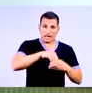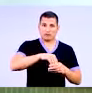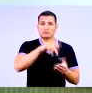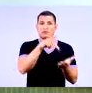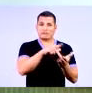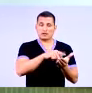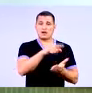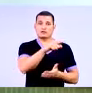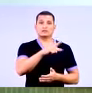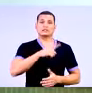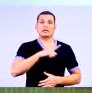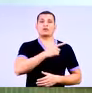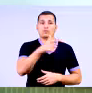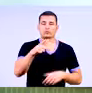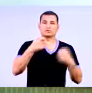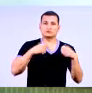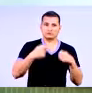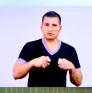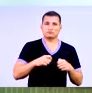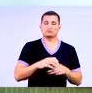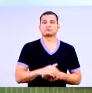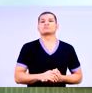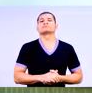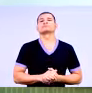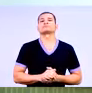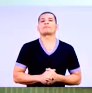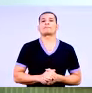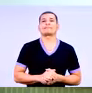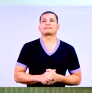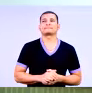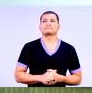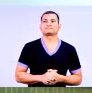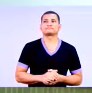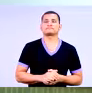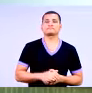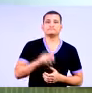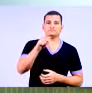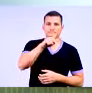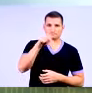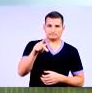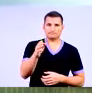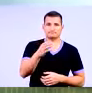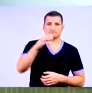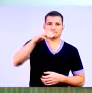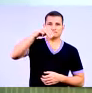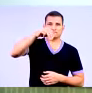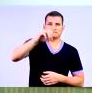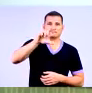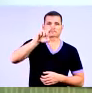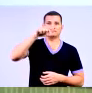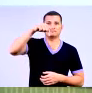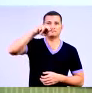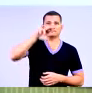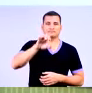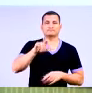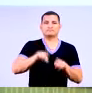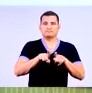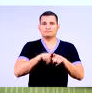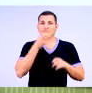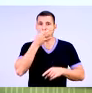outras necessidades, né? Então, trabalhar em cima disso. O professor Melk também vai trazer uma observação sobre a